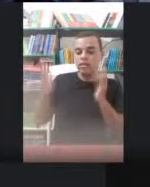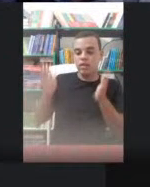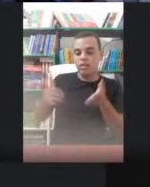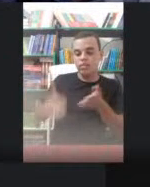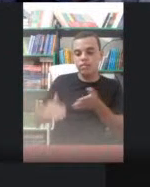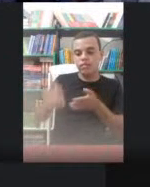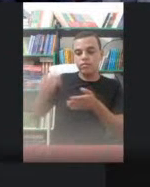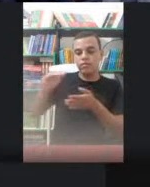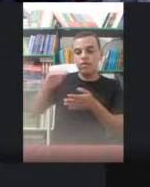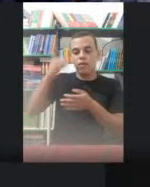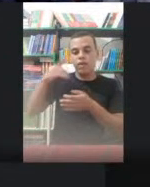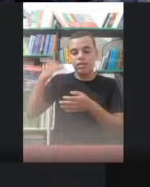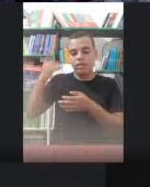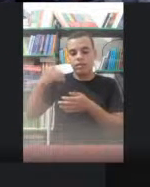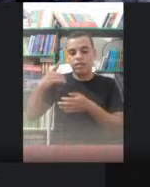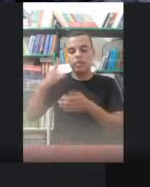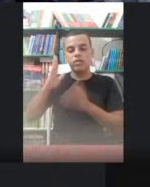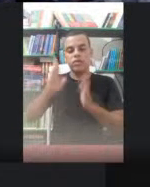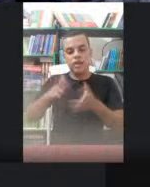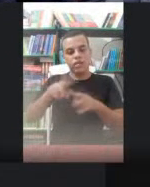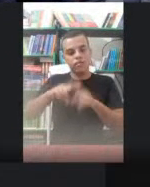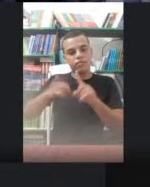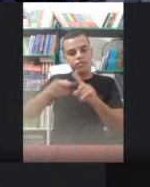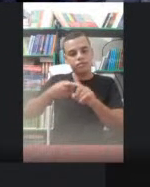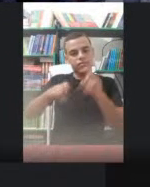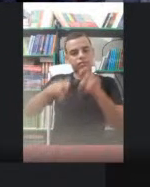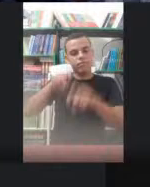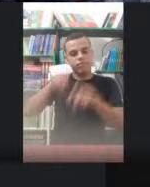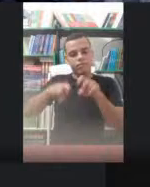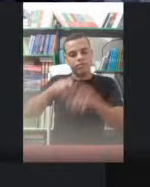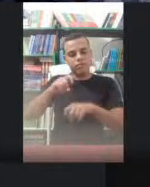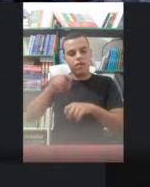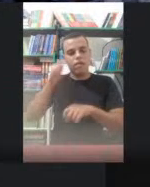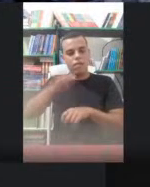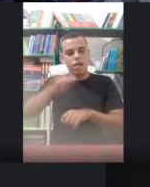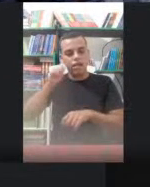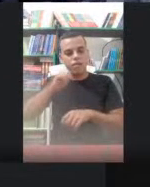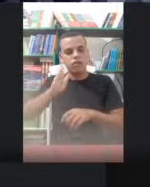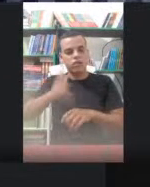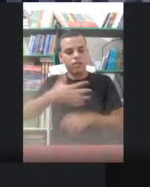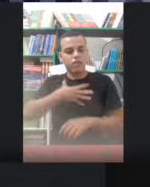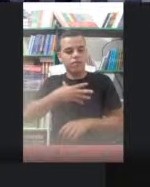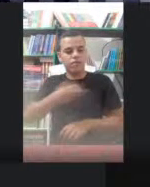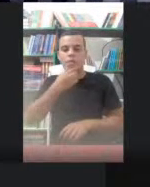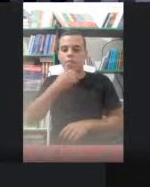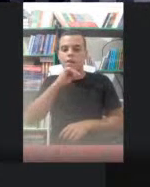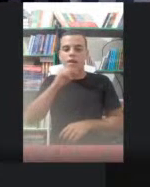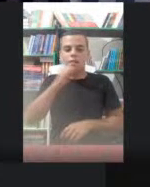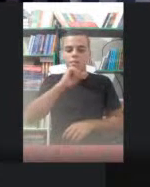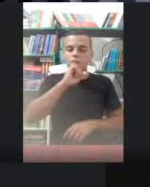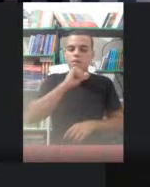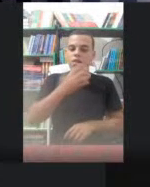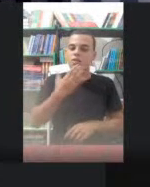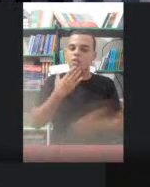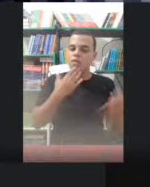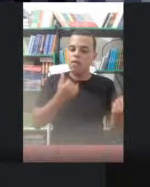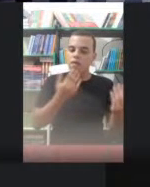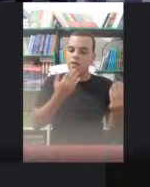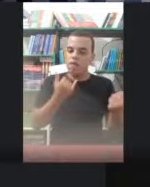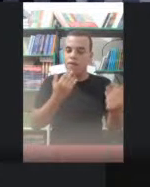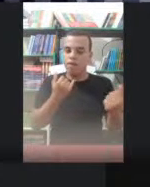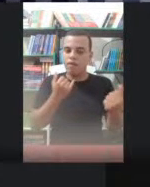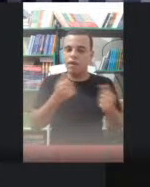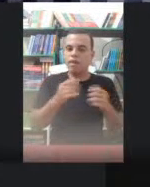engravidam, né? Estão gerando filhos, e aí é um momento oportuno de trazer ele, olha, vincula ao serviço de